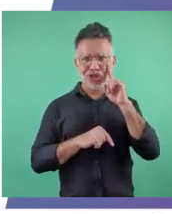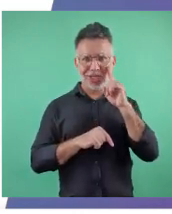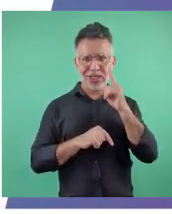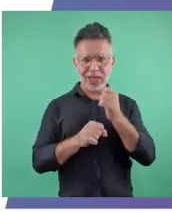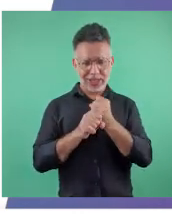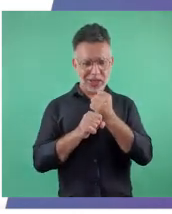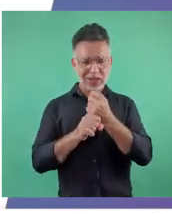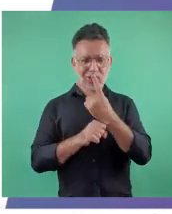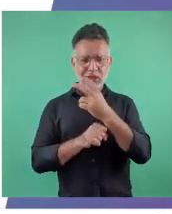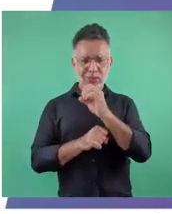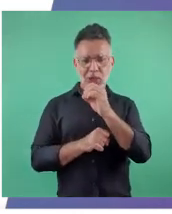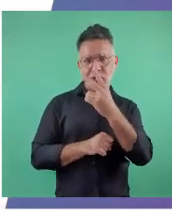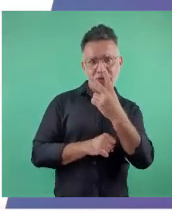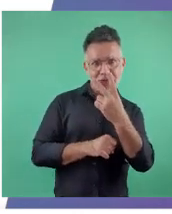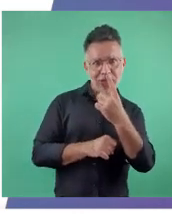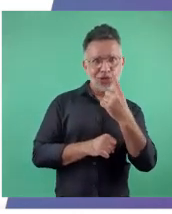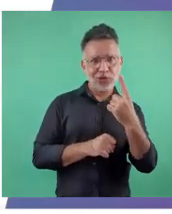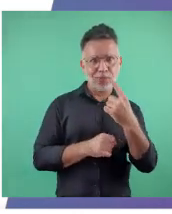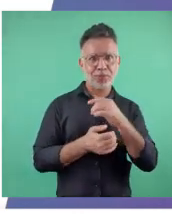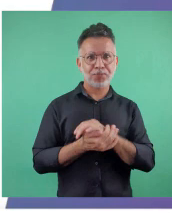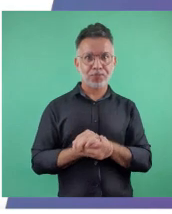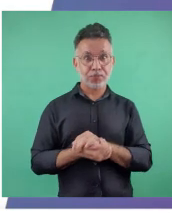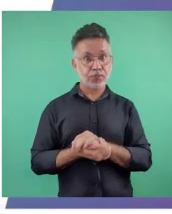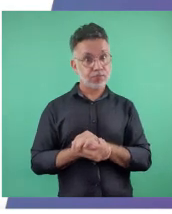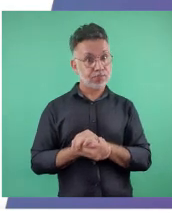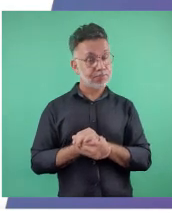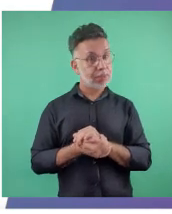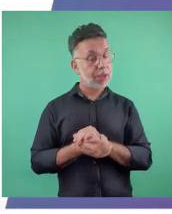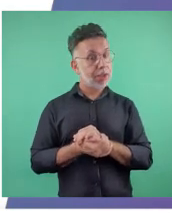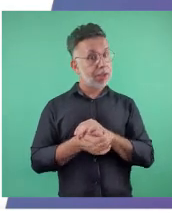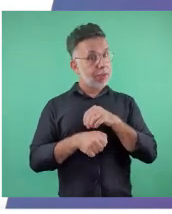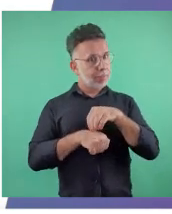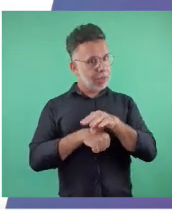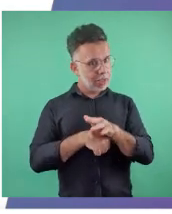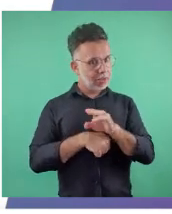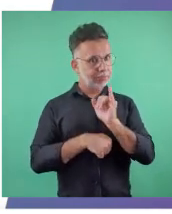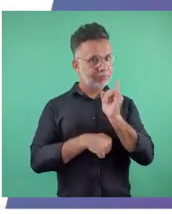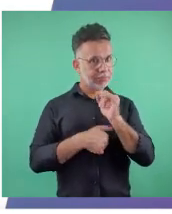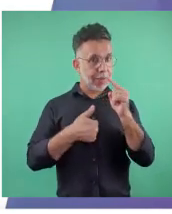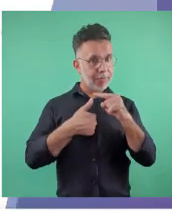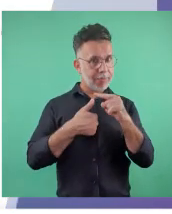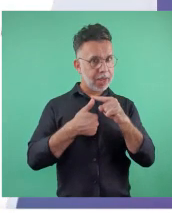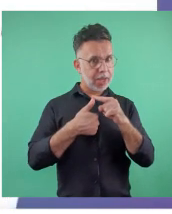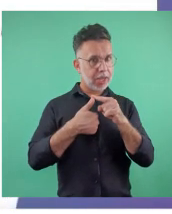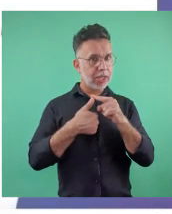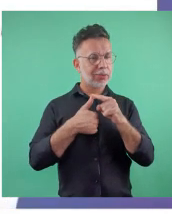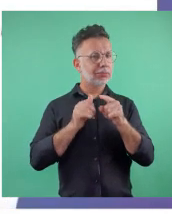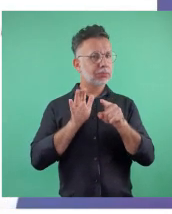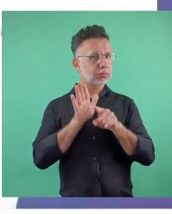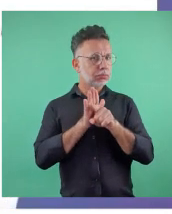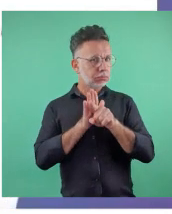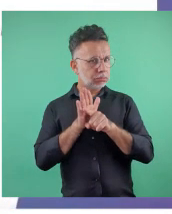que foram divulgadas justamente para esse dia de 2021.